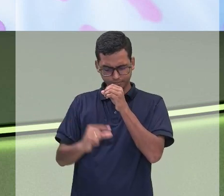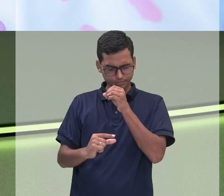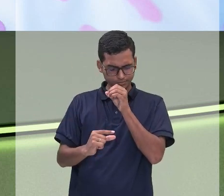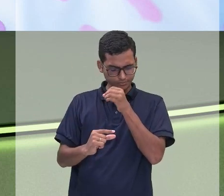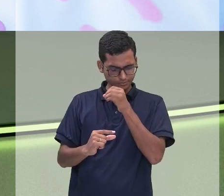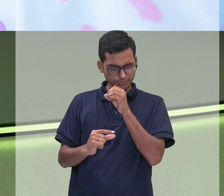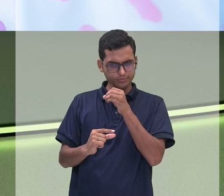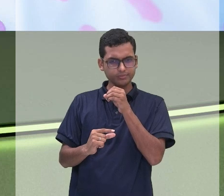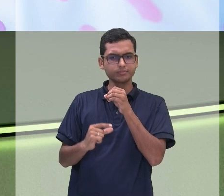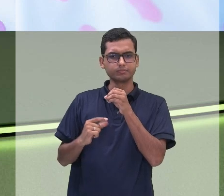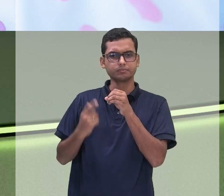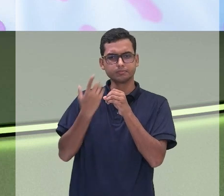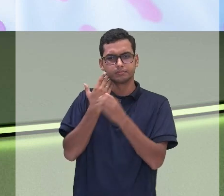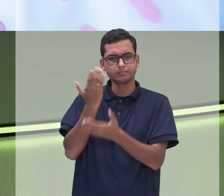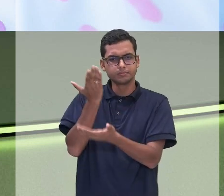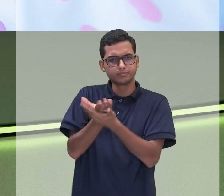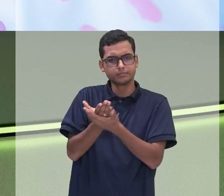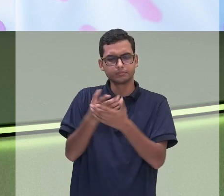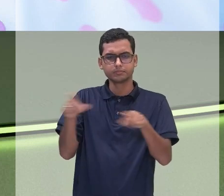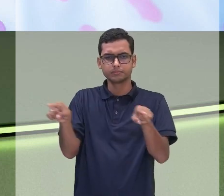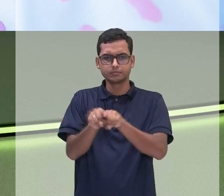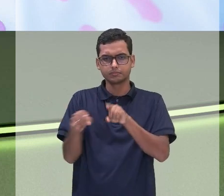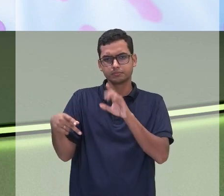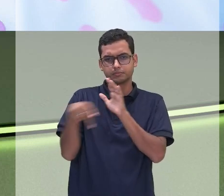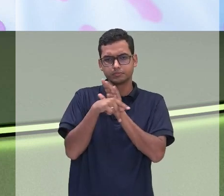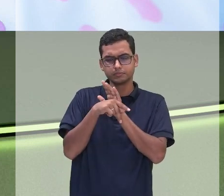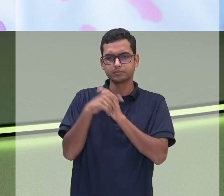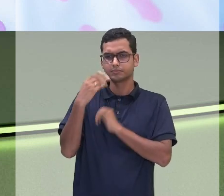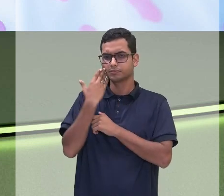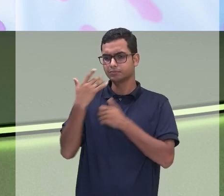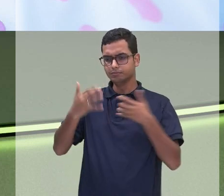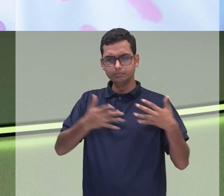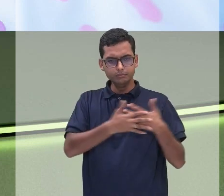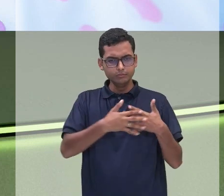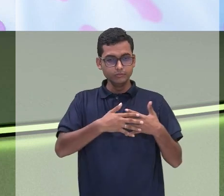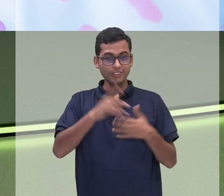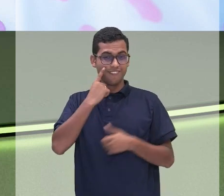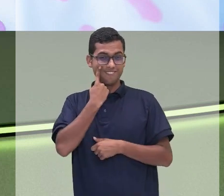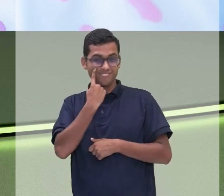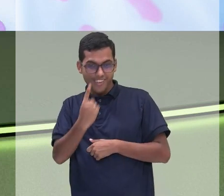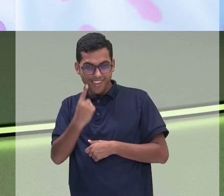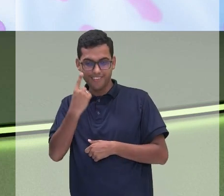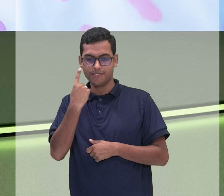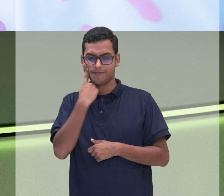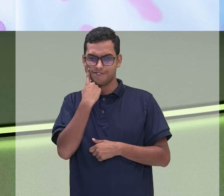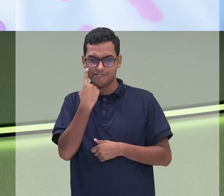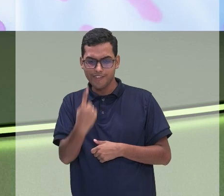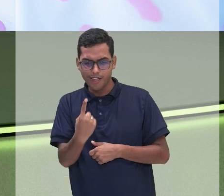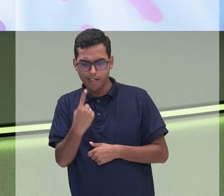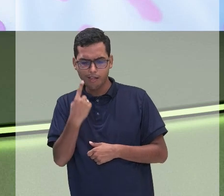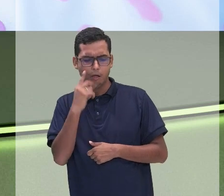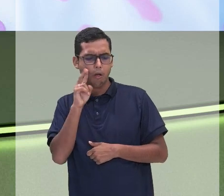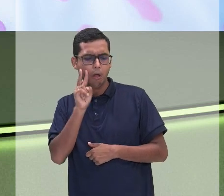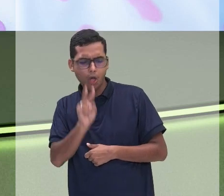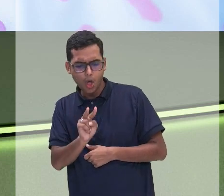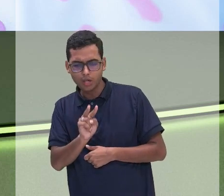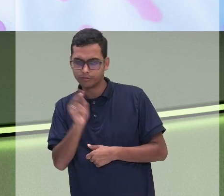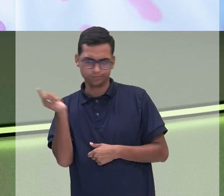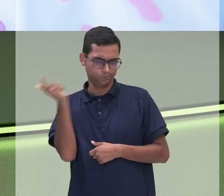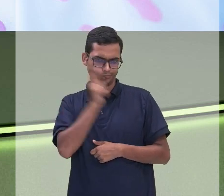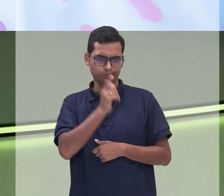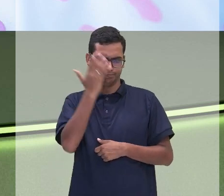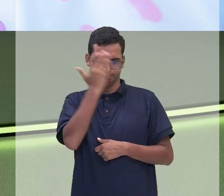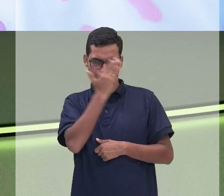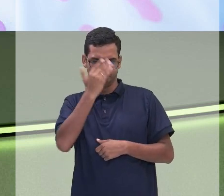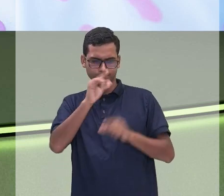parte do tecido, a gente não consegue visualizar a olho nu. Então, para isso, o que eu preciso? Desse instrumento que